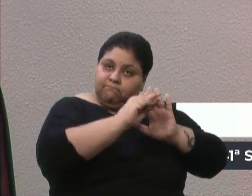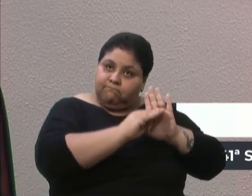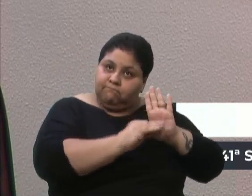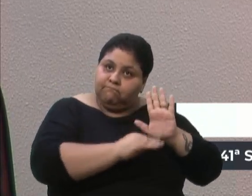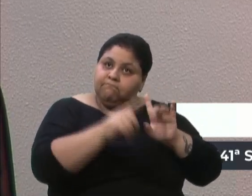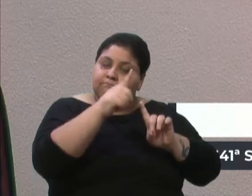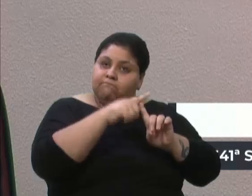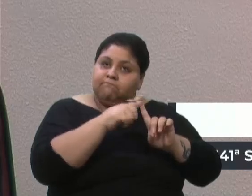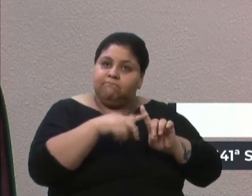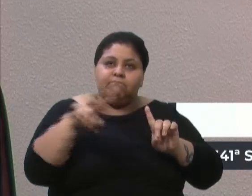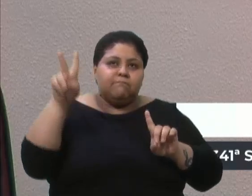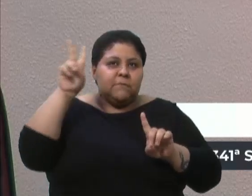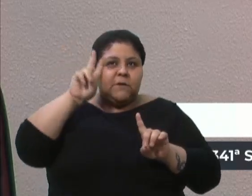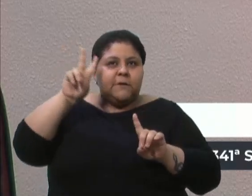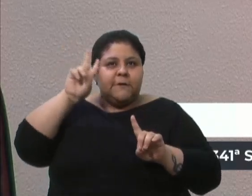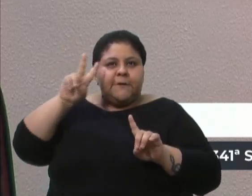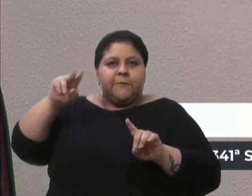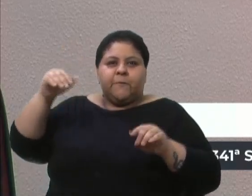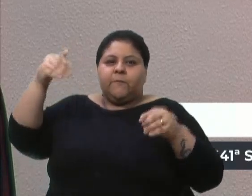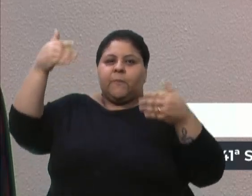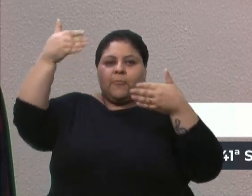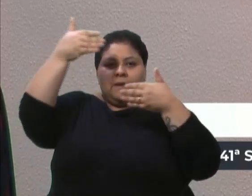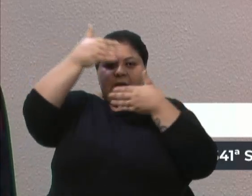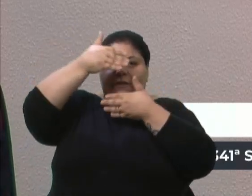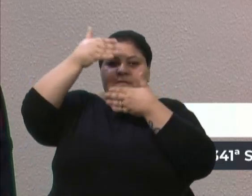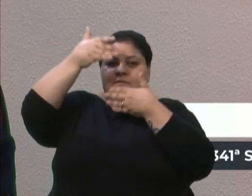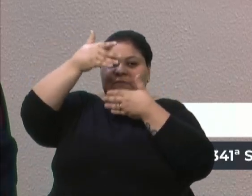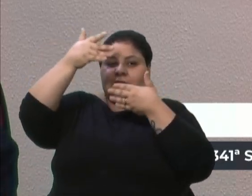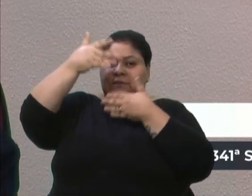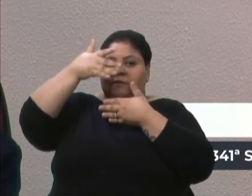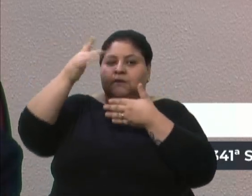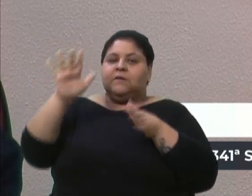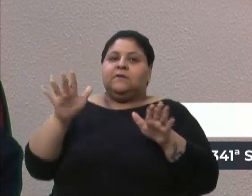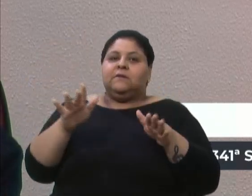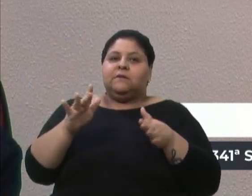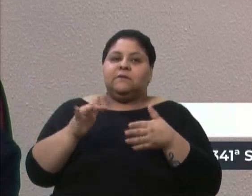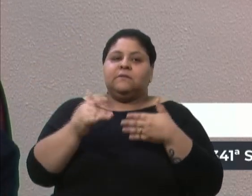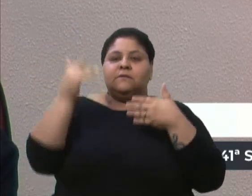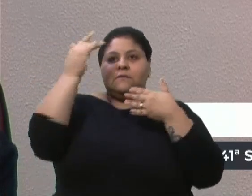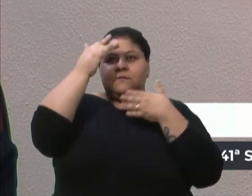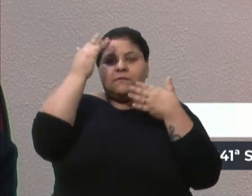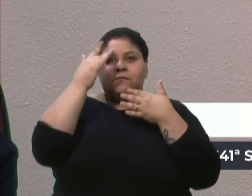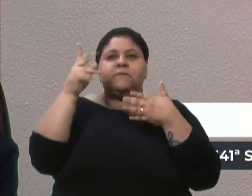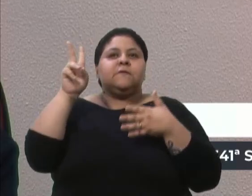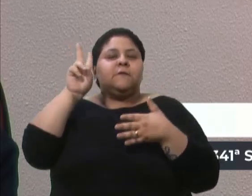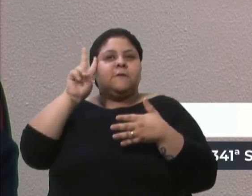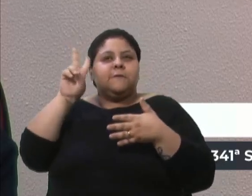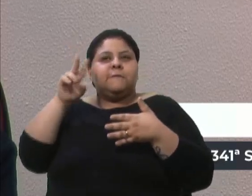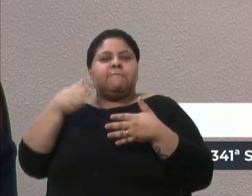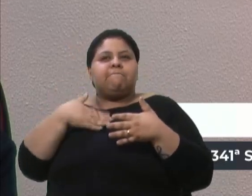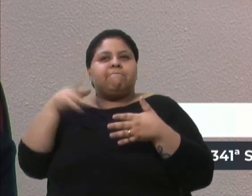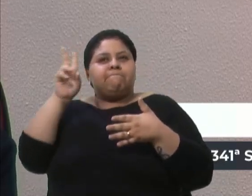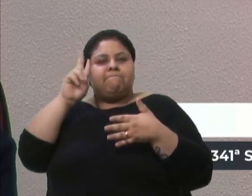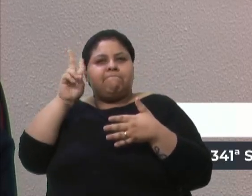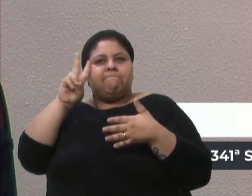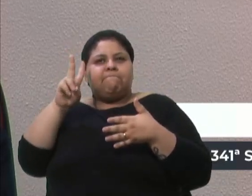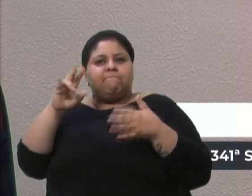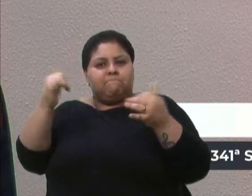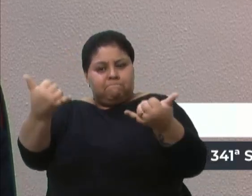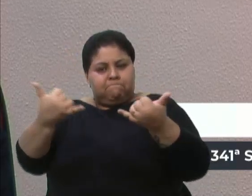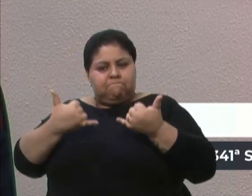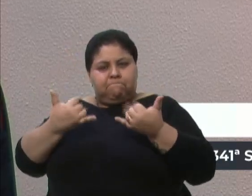que na Arábia Saudita, os nossos jogadores, as estrelas do mundo, estão indo jogar lá, e pelo que me consta, pelas informações que